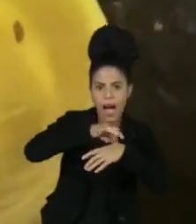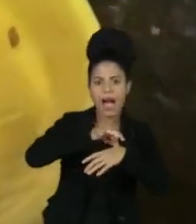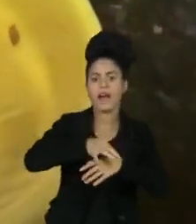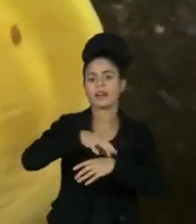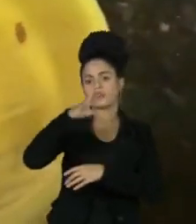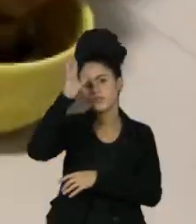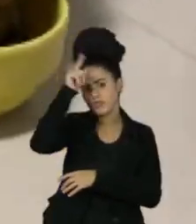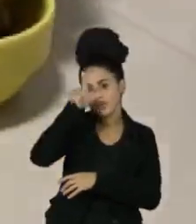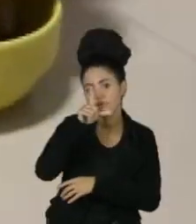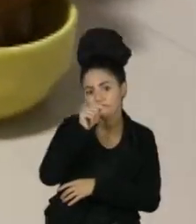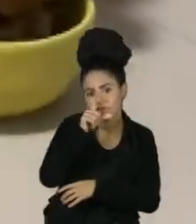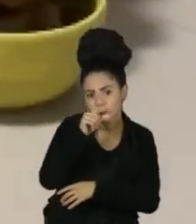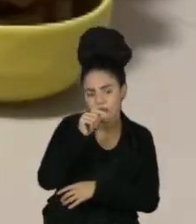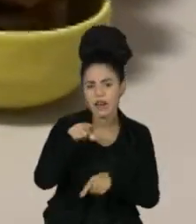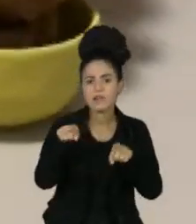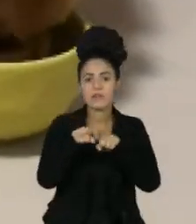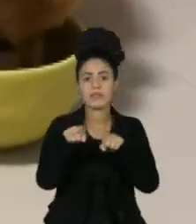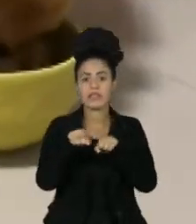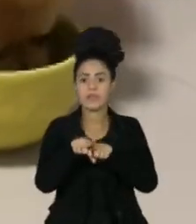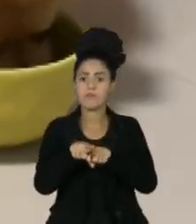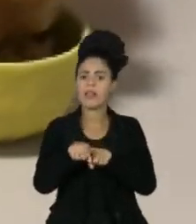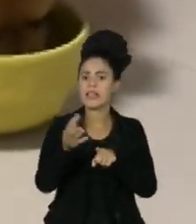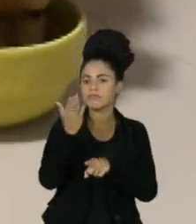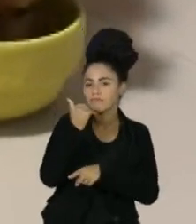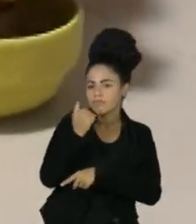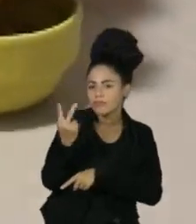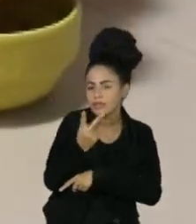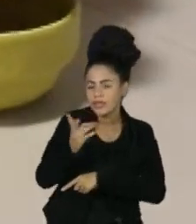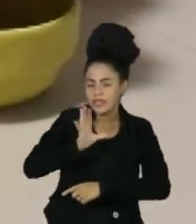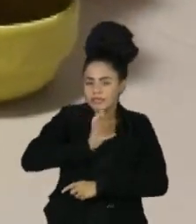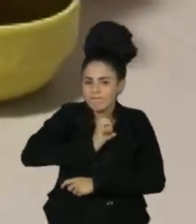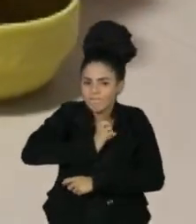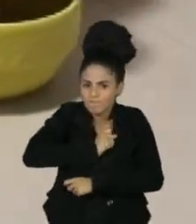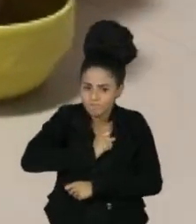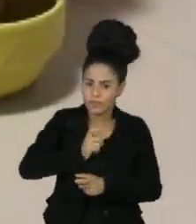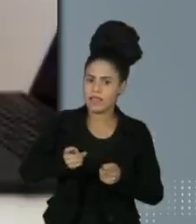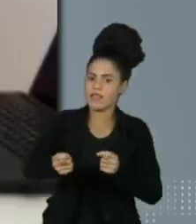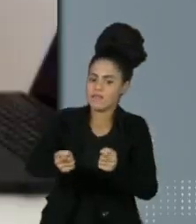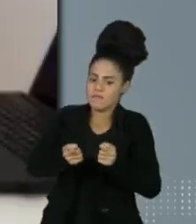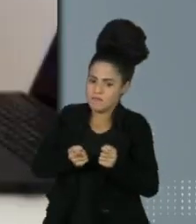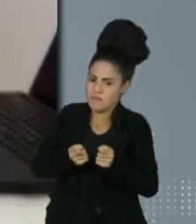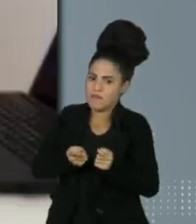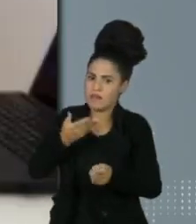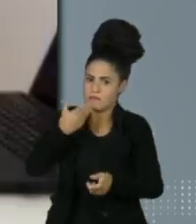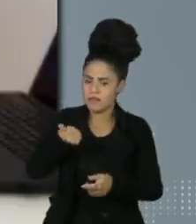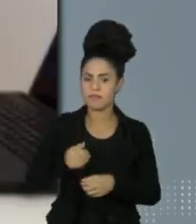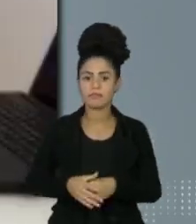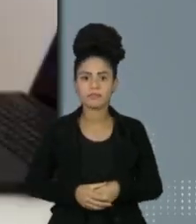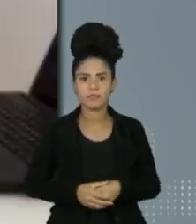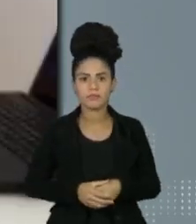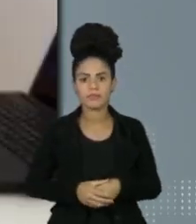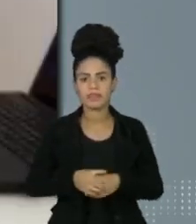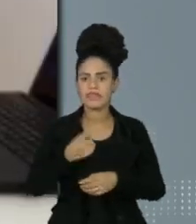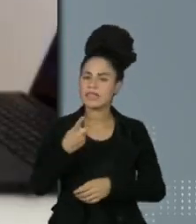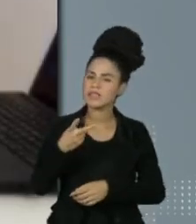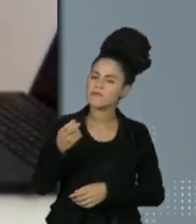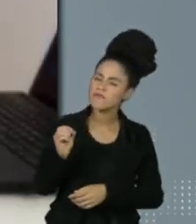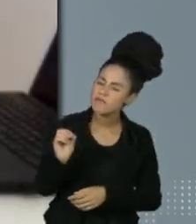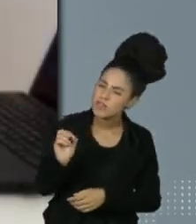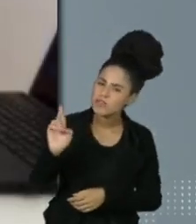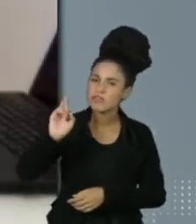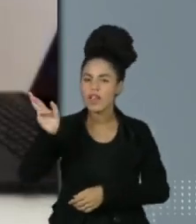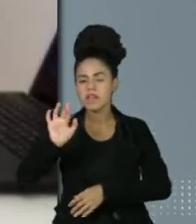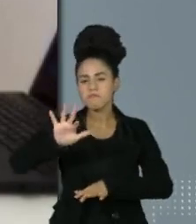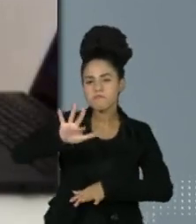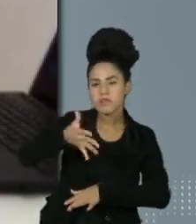e fígado. Eles gostam e ela também, sobretudo pela economia. Gasto, em média, R$120 a menos